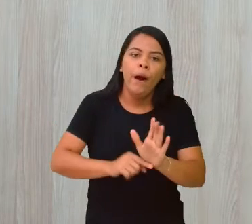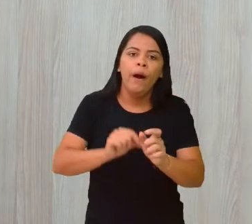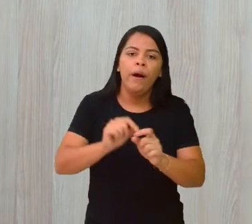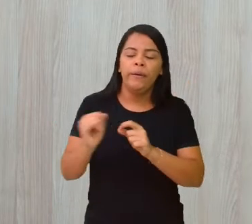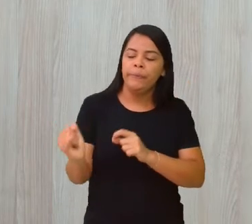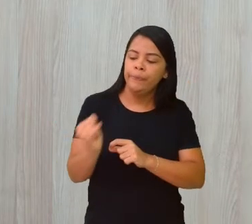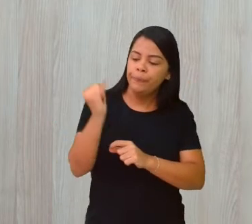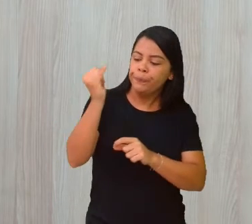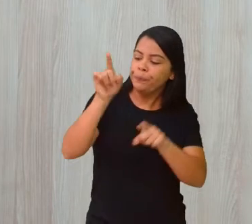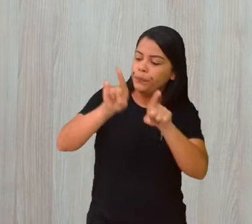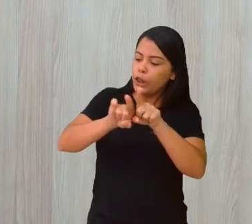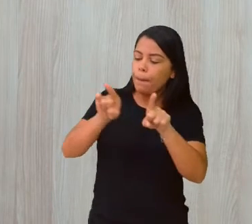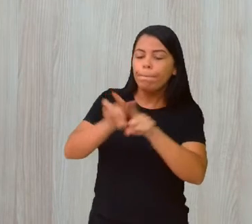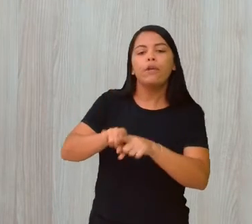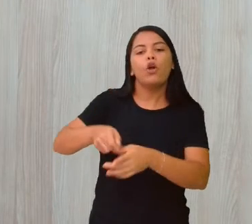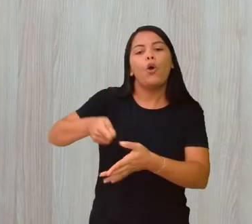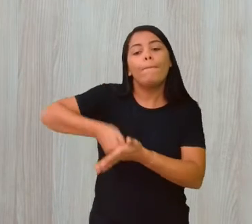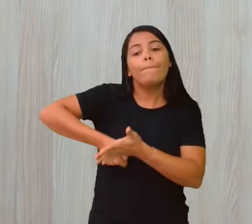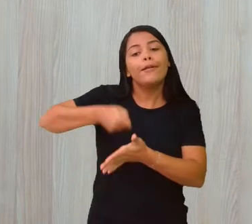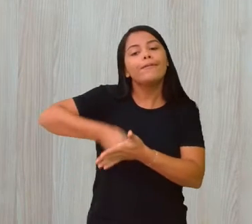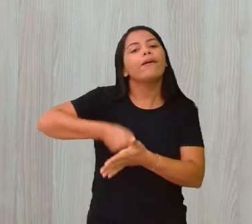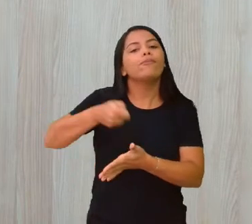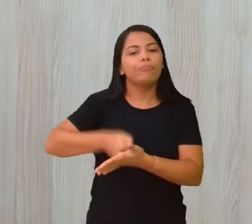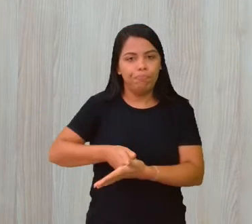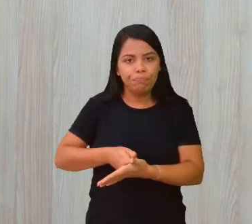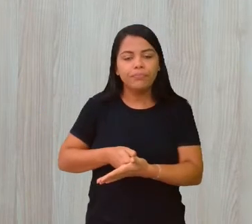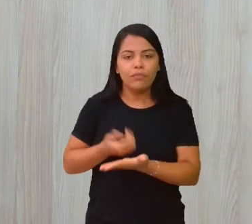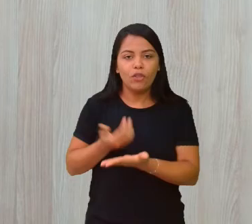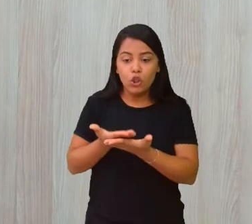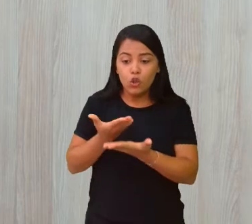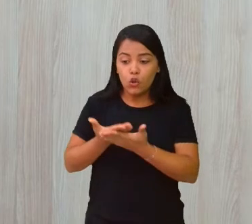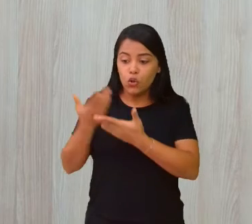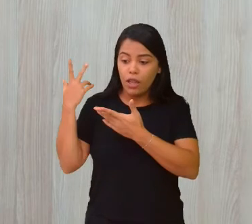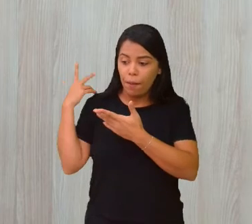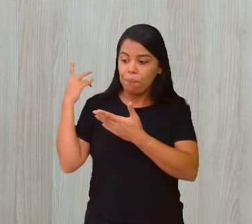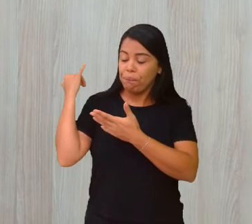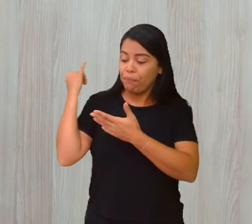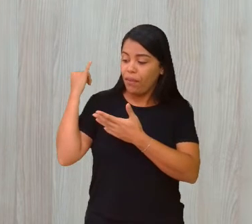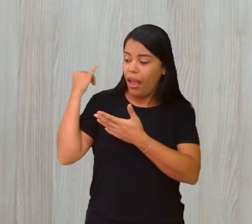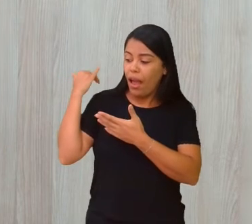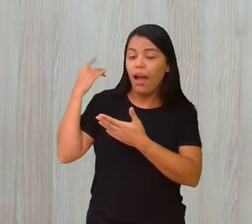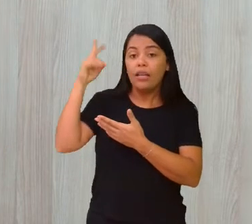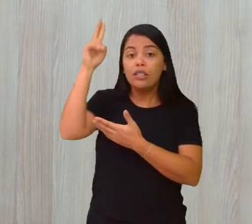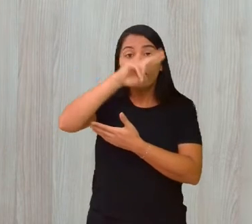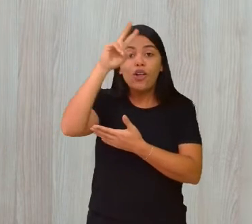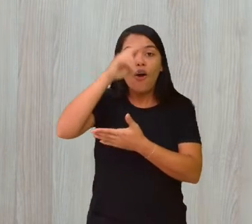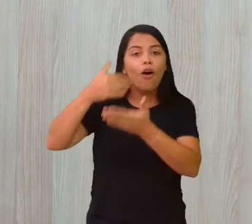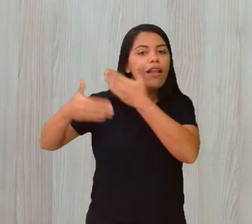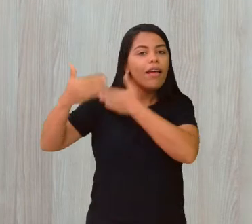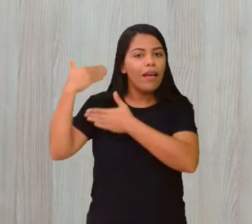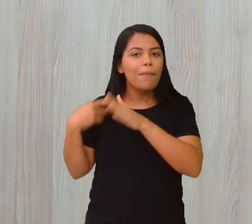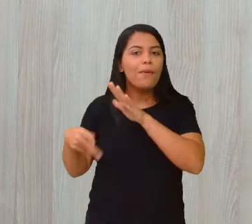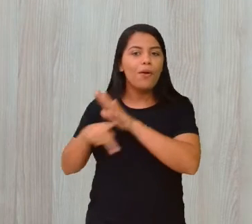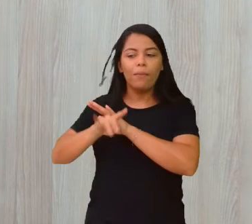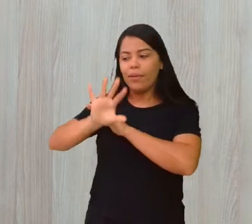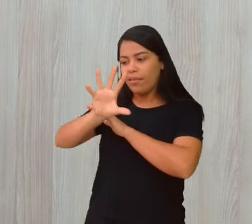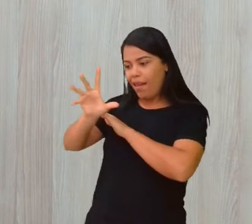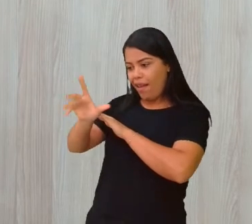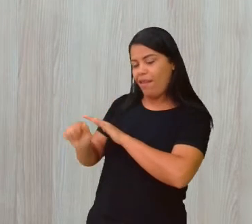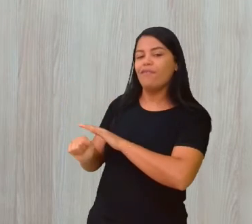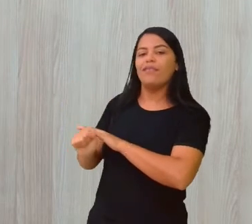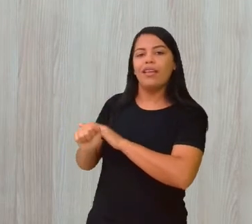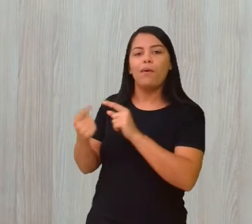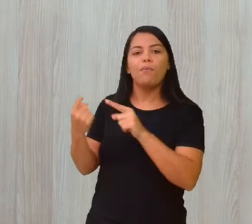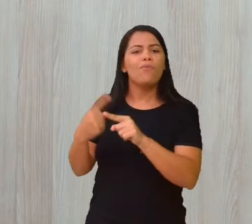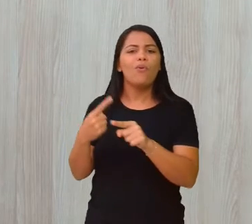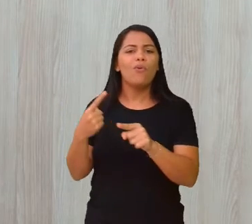se estudar a história da África, né, nas escolas. E isso é muito importante, porque fala também